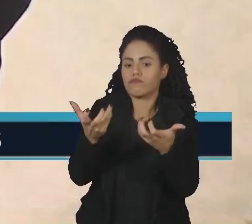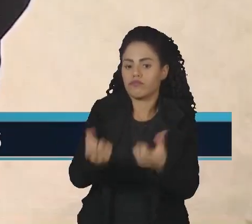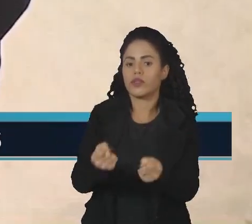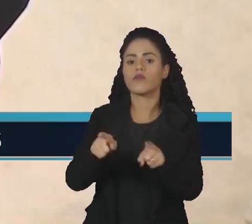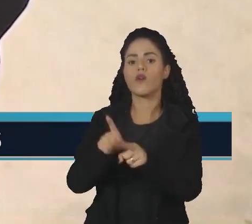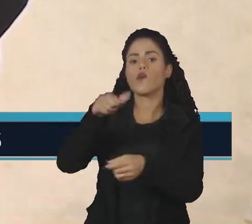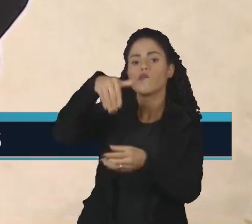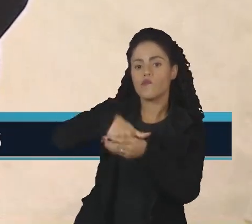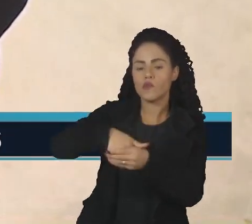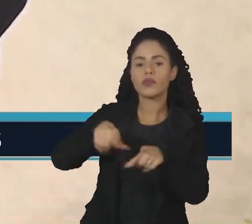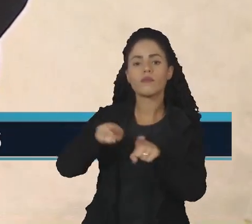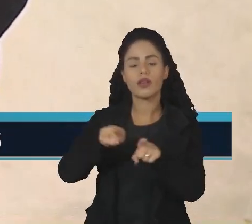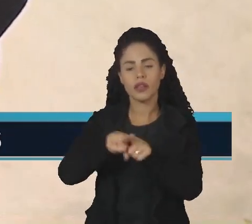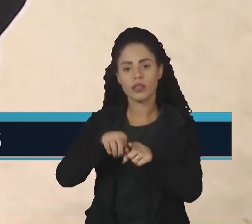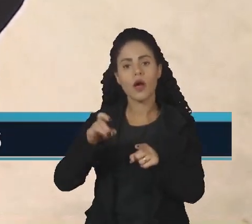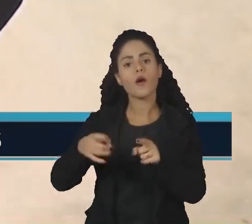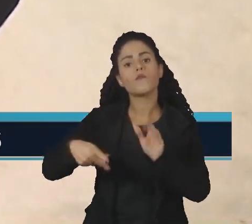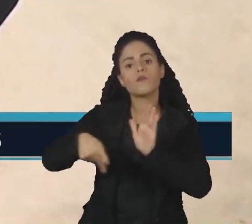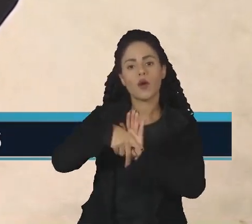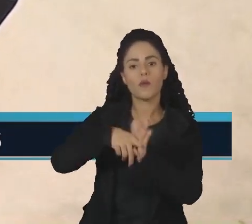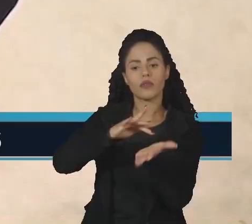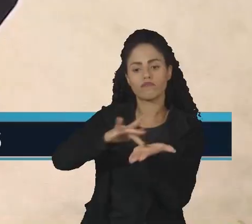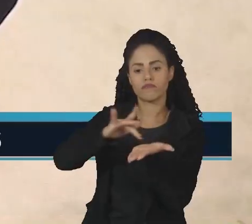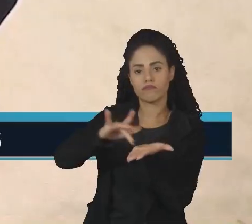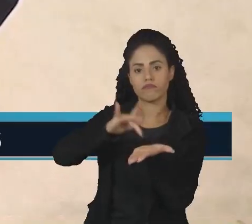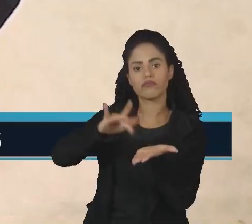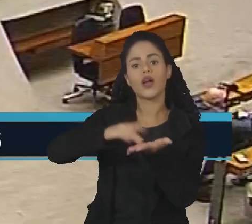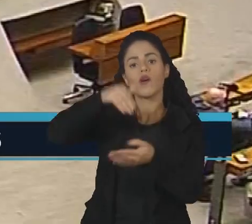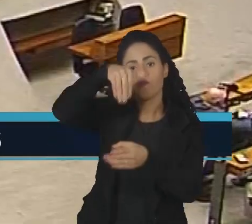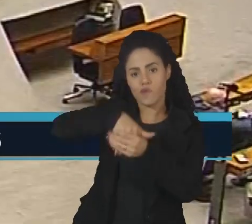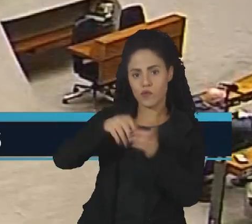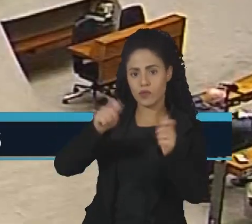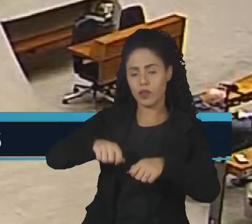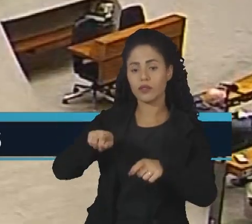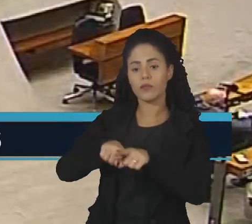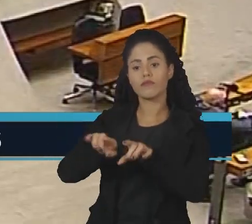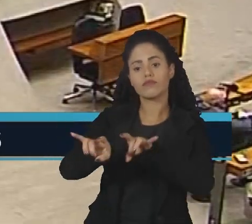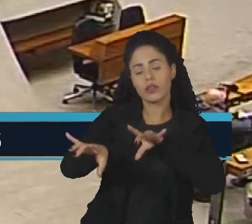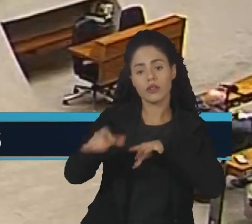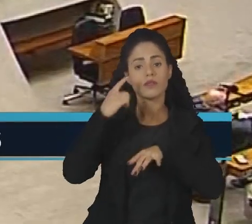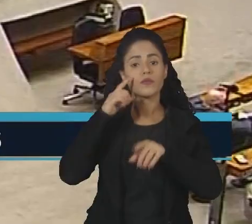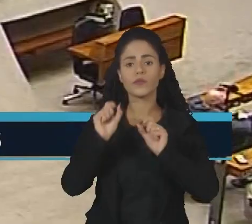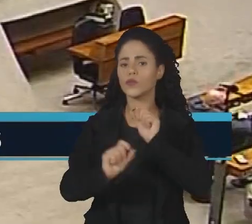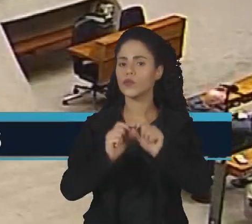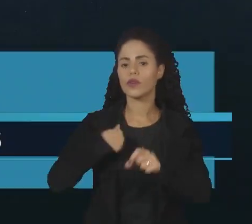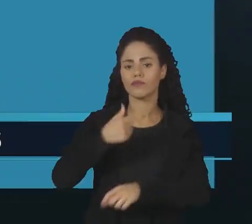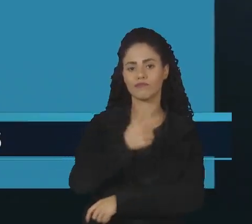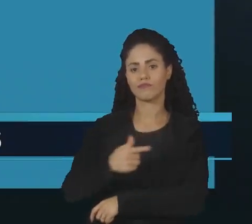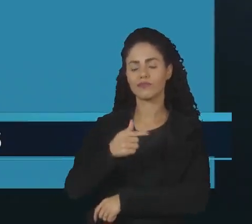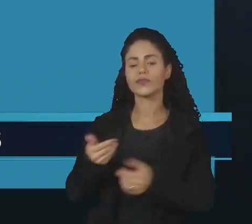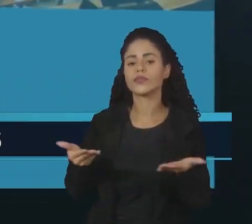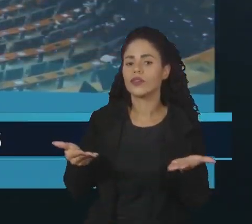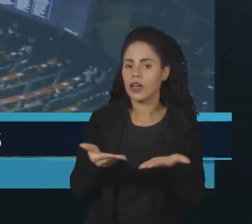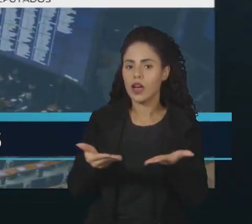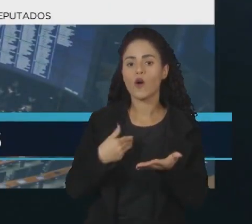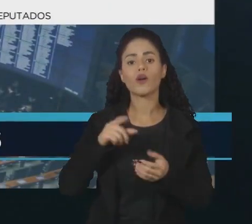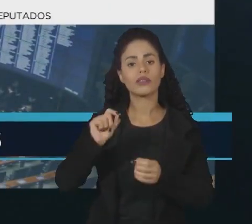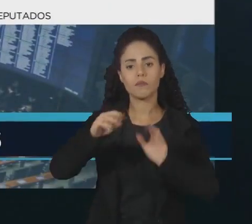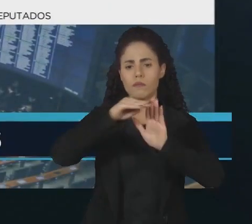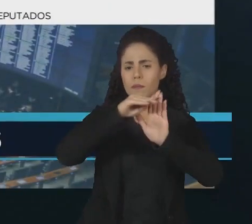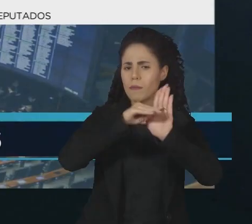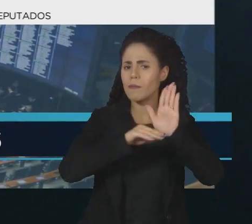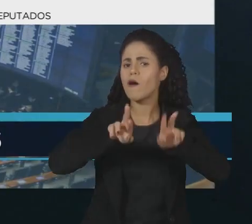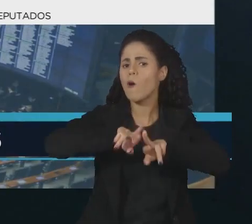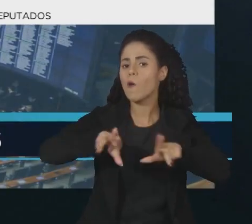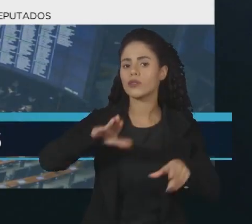votar pelo sistema eletrônico do Legislativo à distância. A expectativa era de que a semana estivesse repleta de